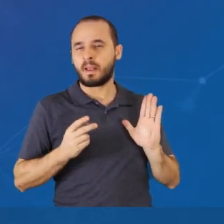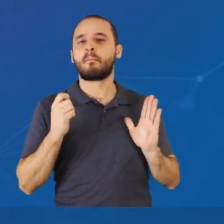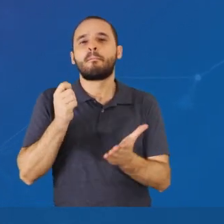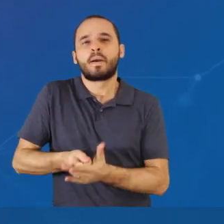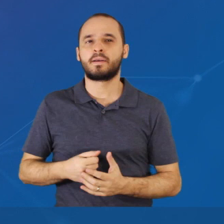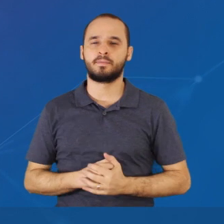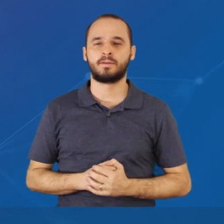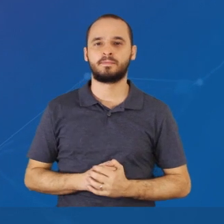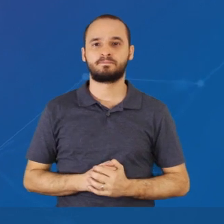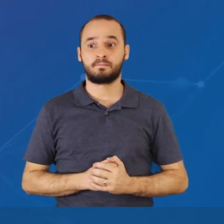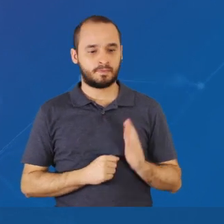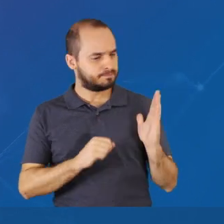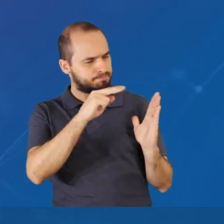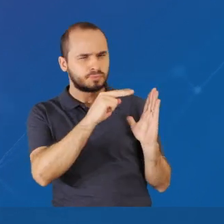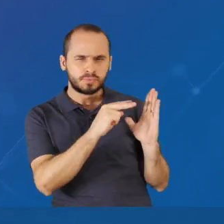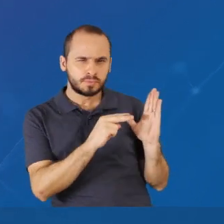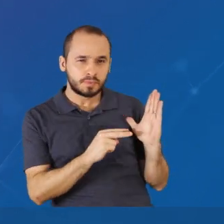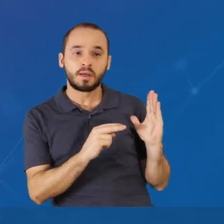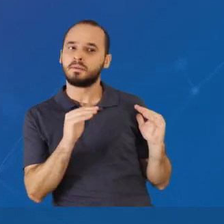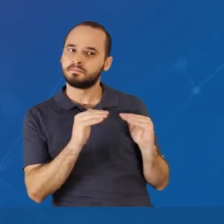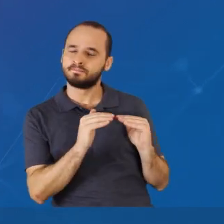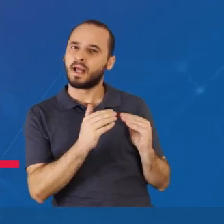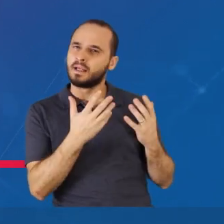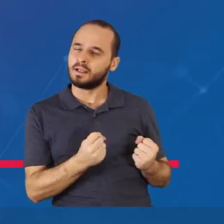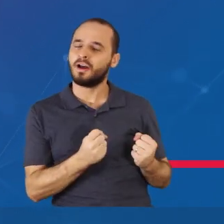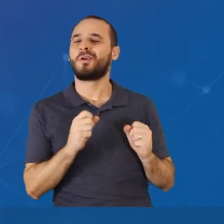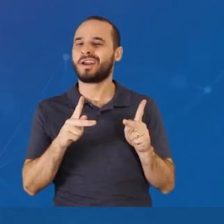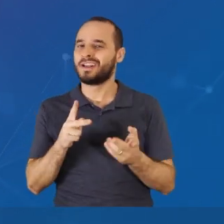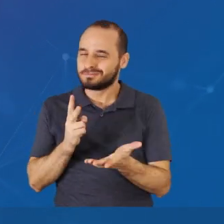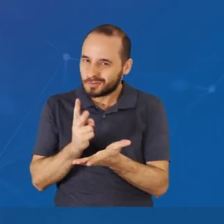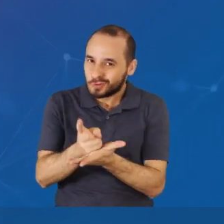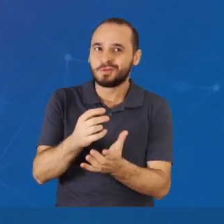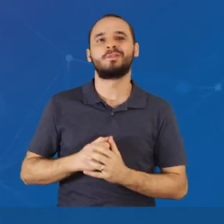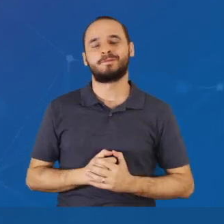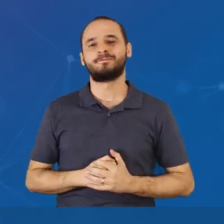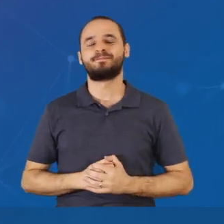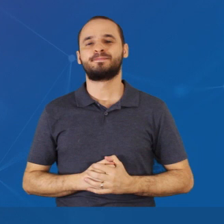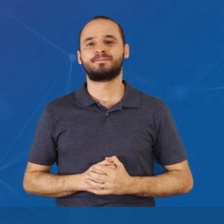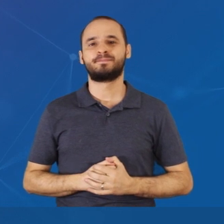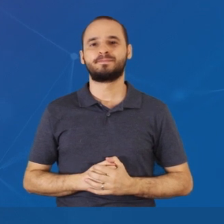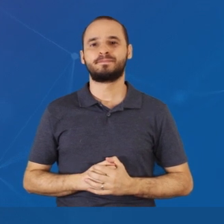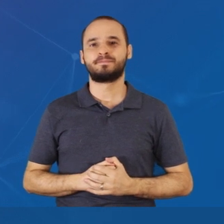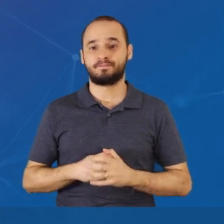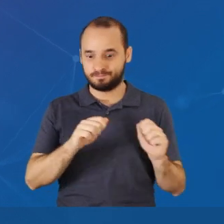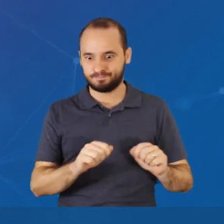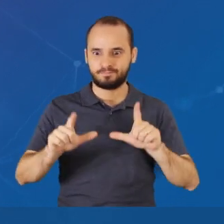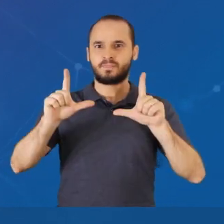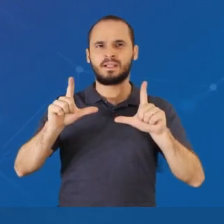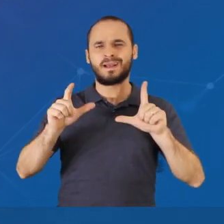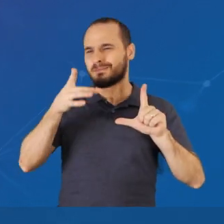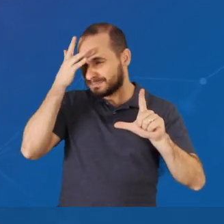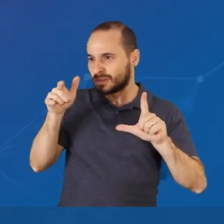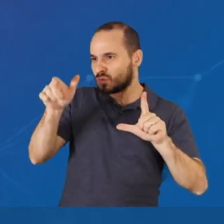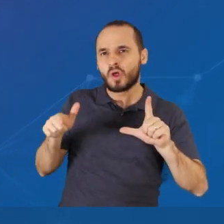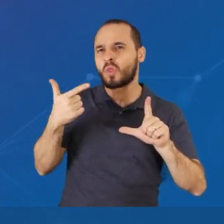próximo passo é ler e aceitar os termos e as condições de uso. Feito isso, toque em Continuar. Na sequência, se não tiver